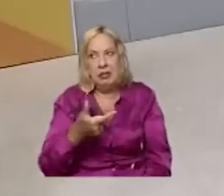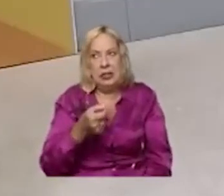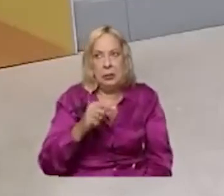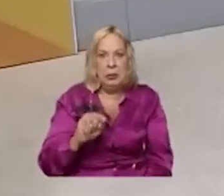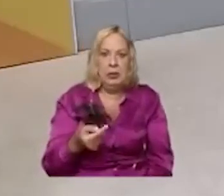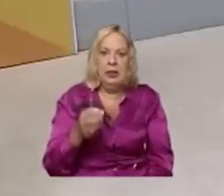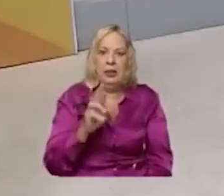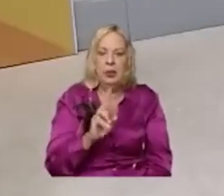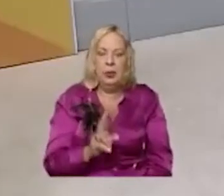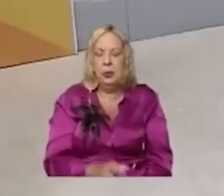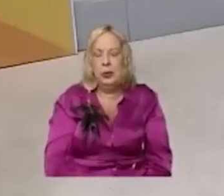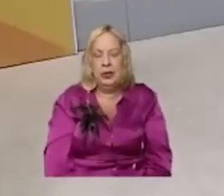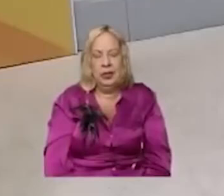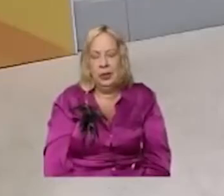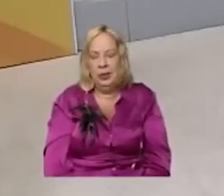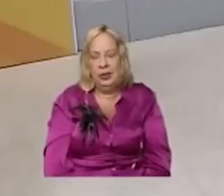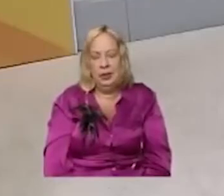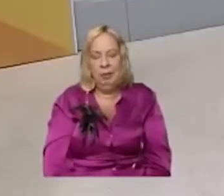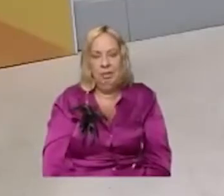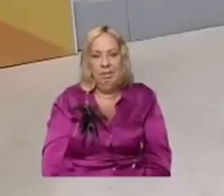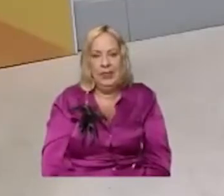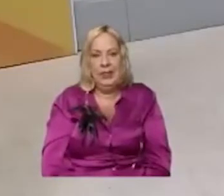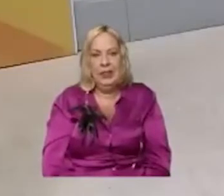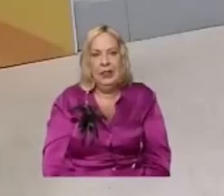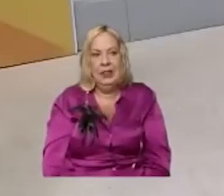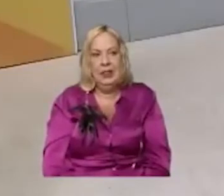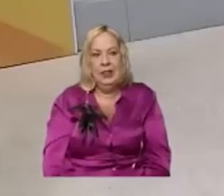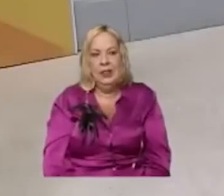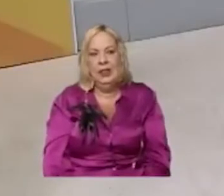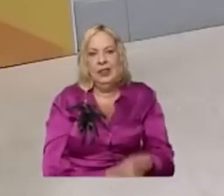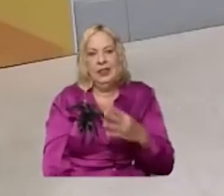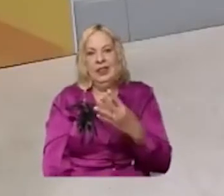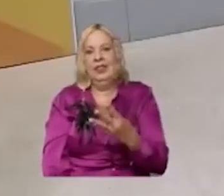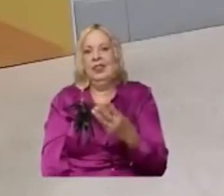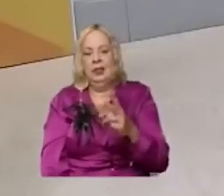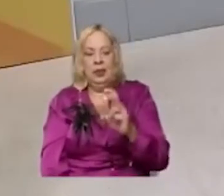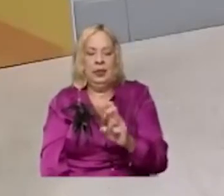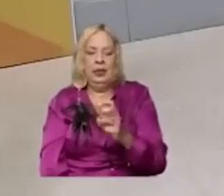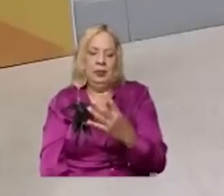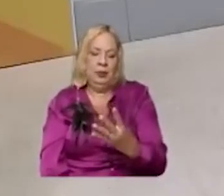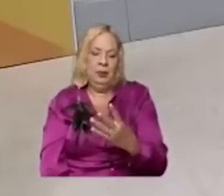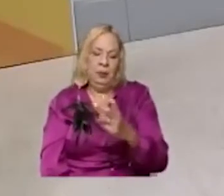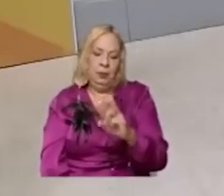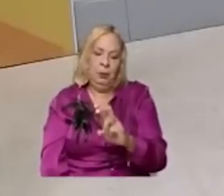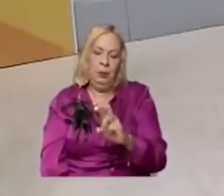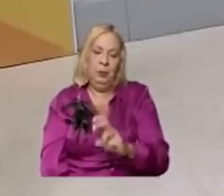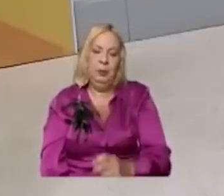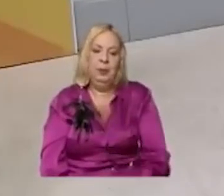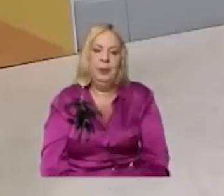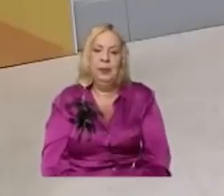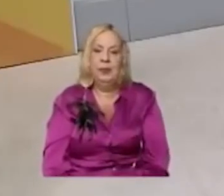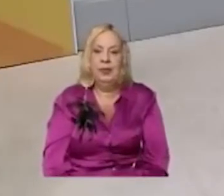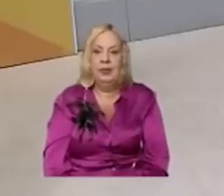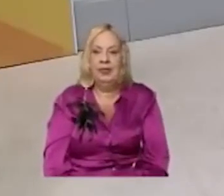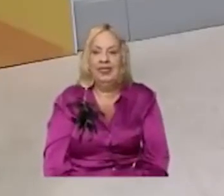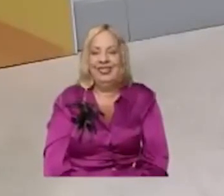120 mil reais por uma bolinha. Será que agora, número 45, 45 decide?